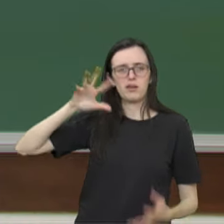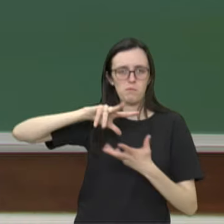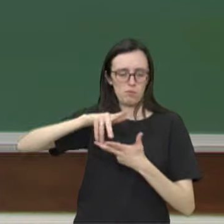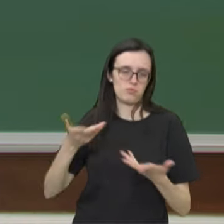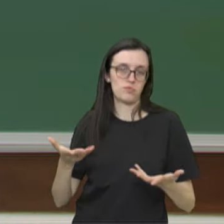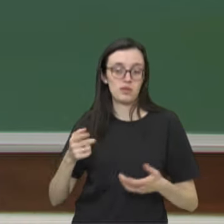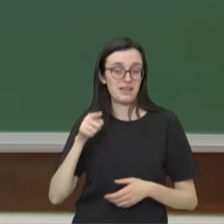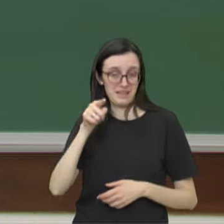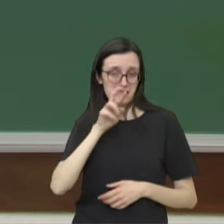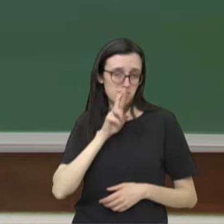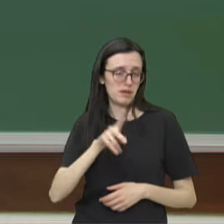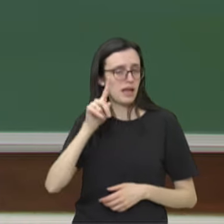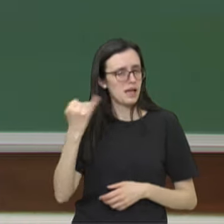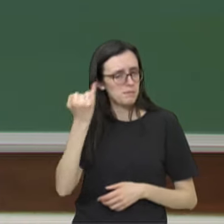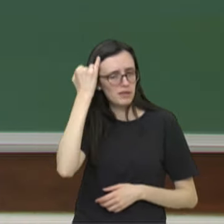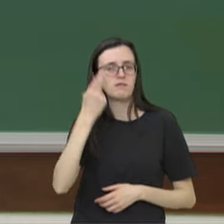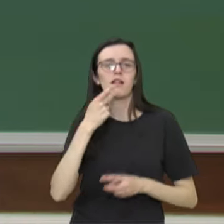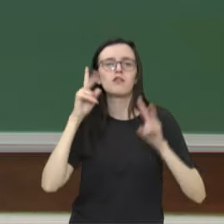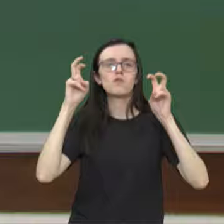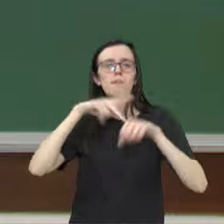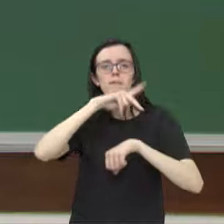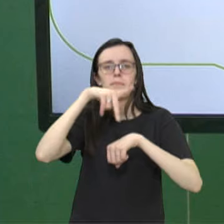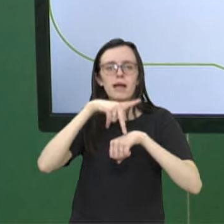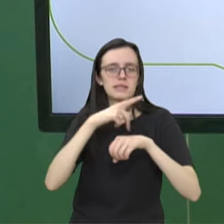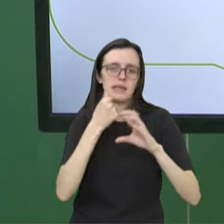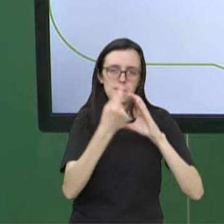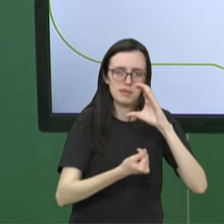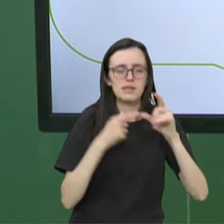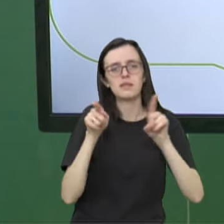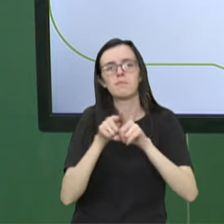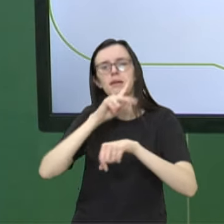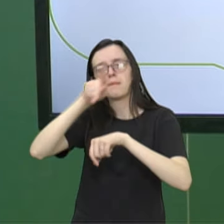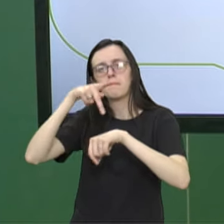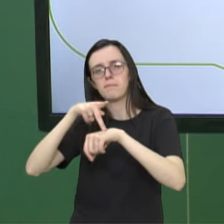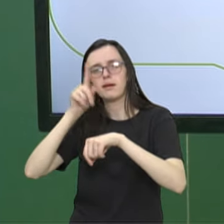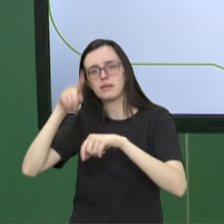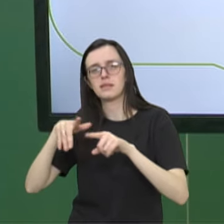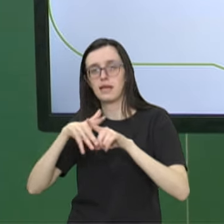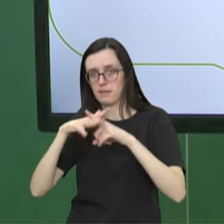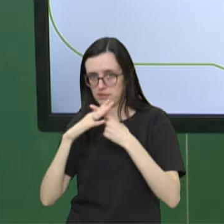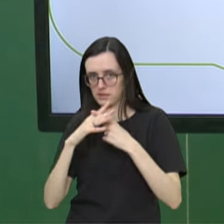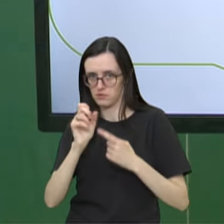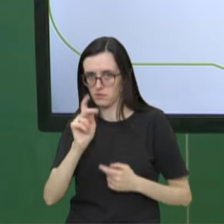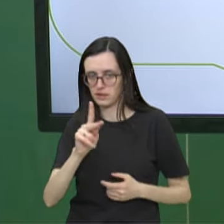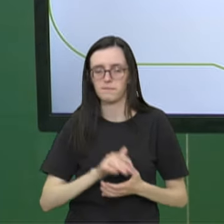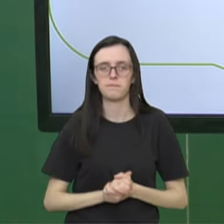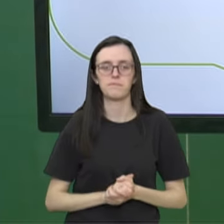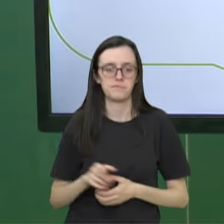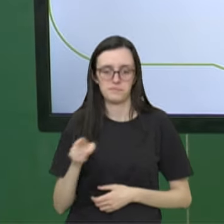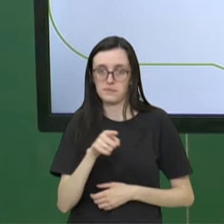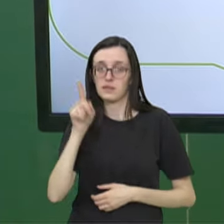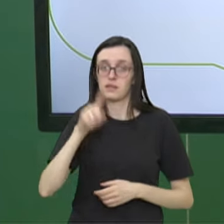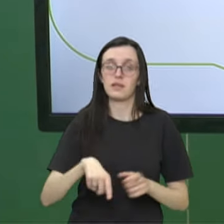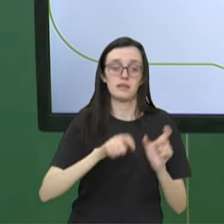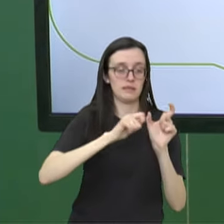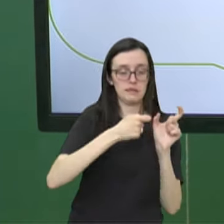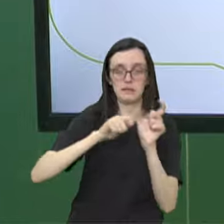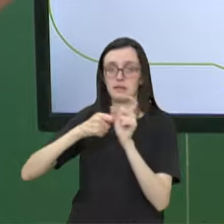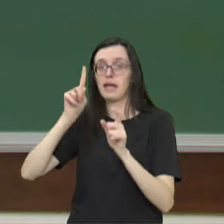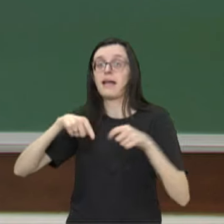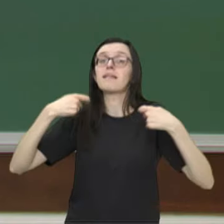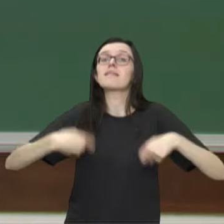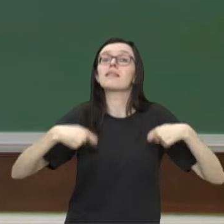sobre a questão dos países capitalistas, né, e dos países socialistas também. Tá ok? Essa é uma das palavras-chave importantes e